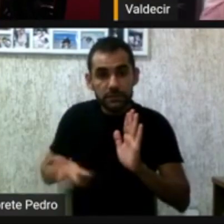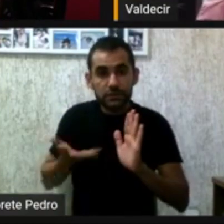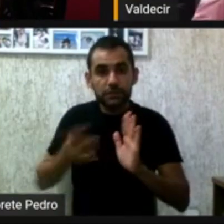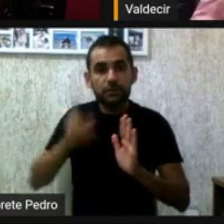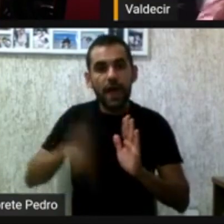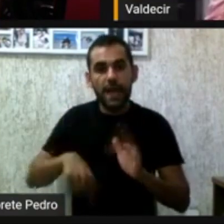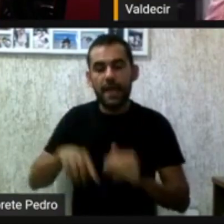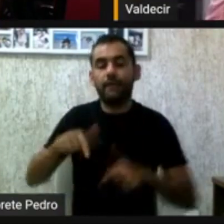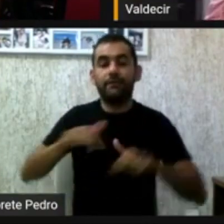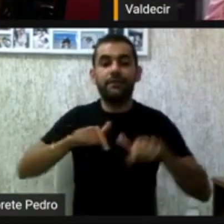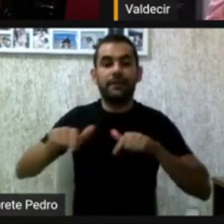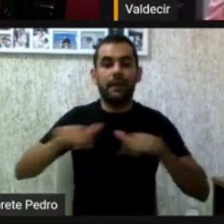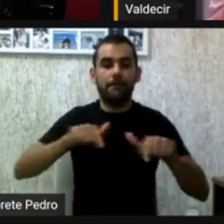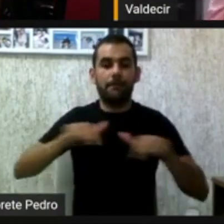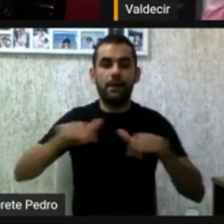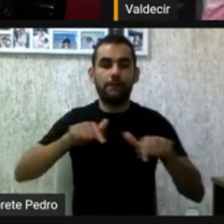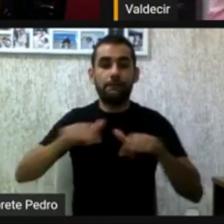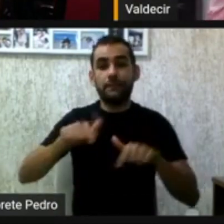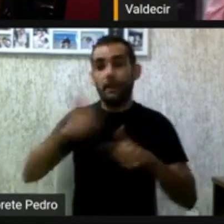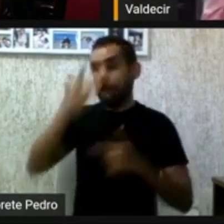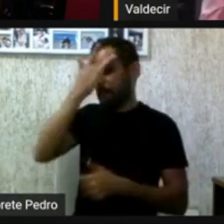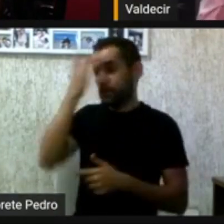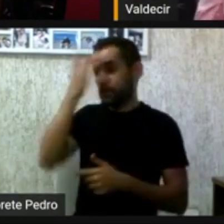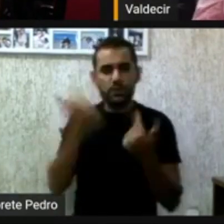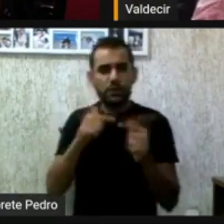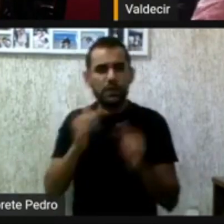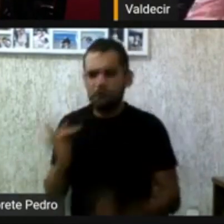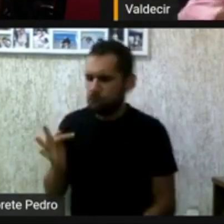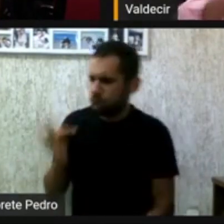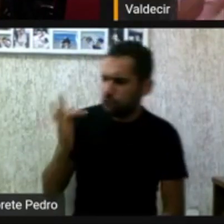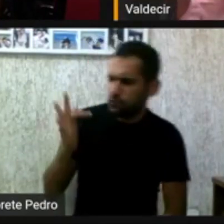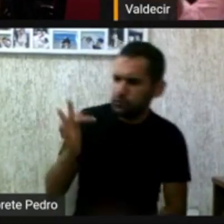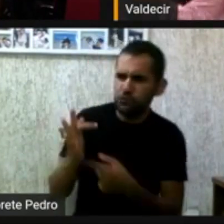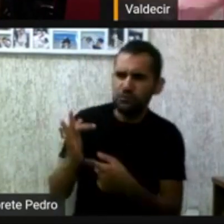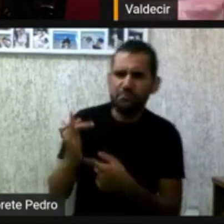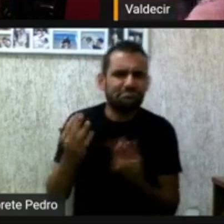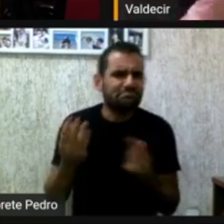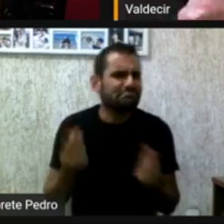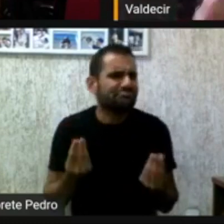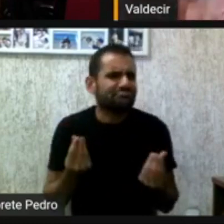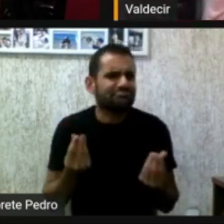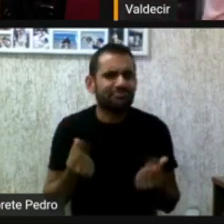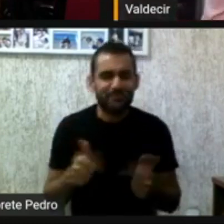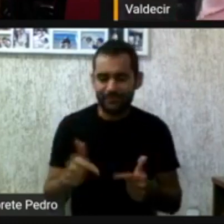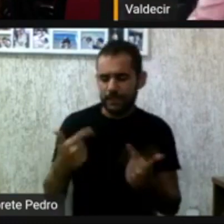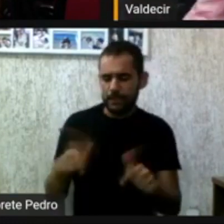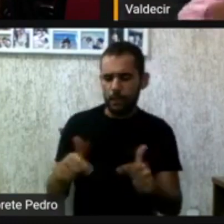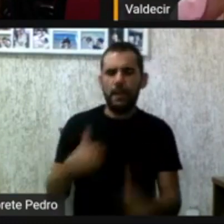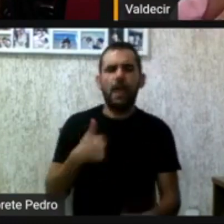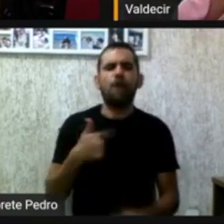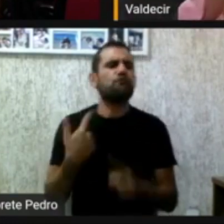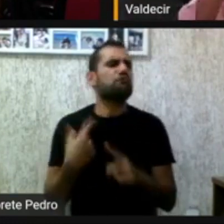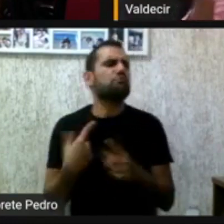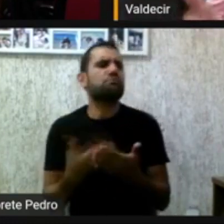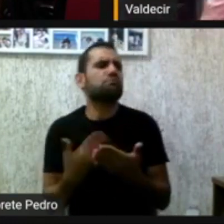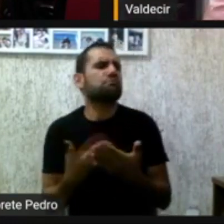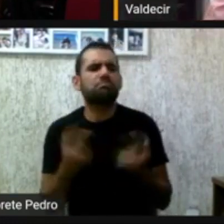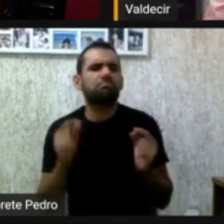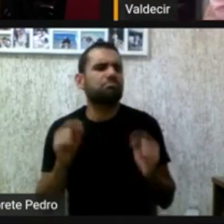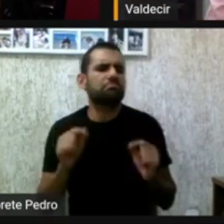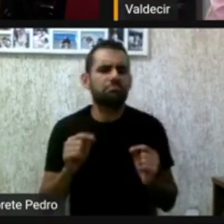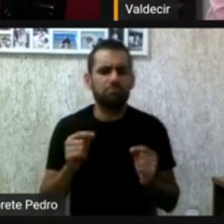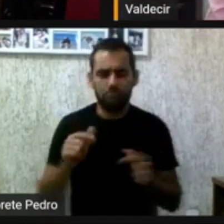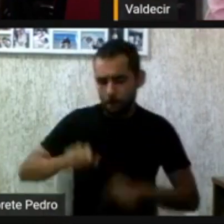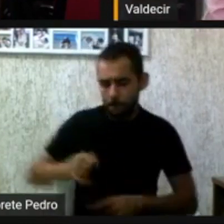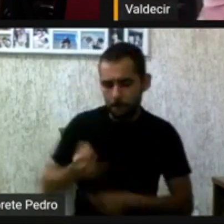emprego. E quando a pessoa não tem perspectiva de futuro, ela, eu já tenho que trabalhar, eu vou estudar para quê? Não tem